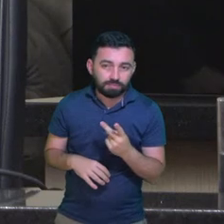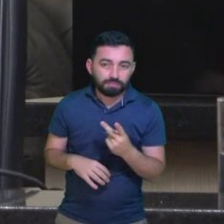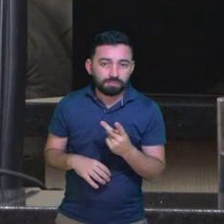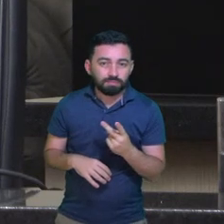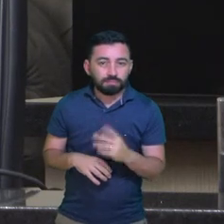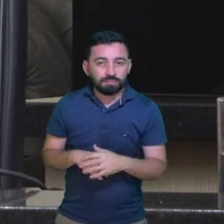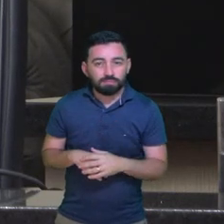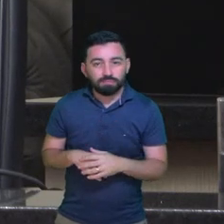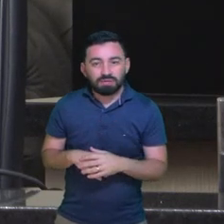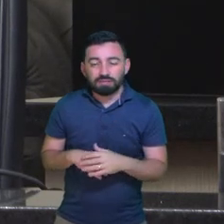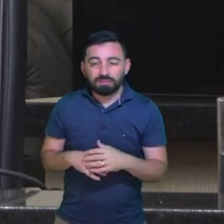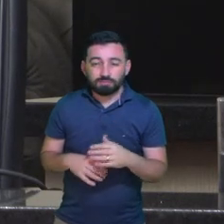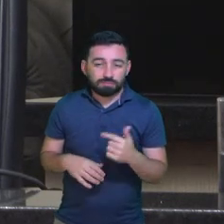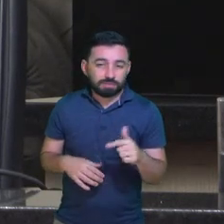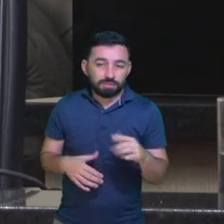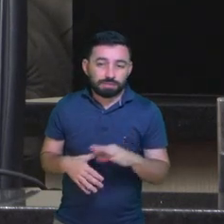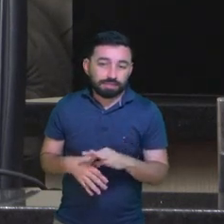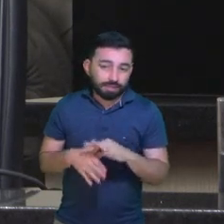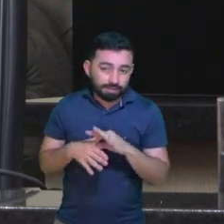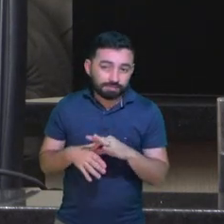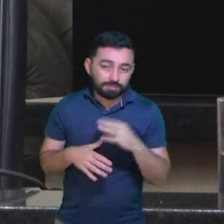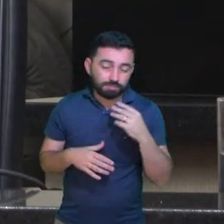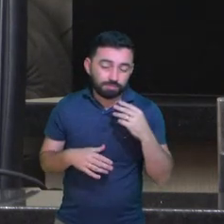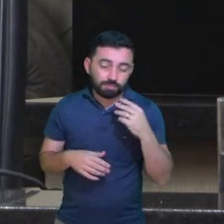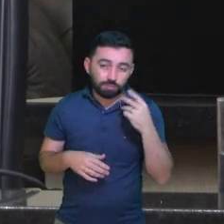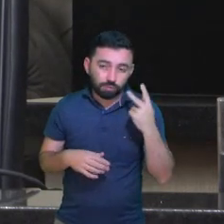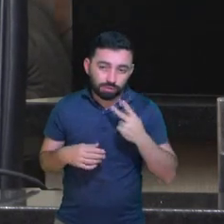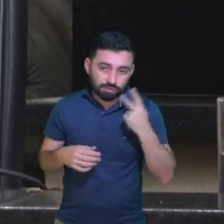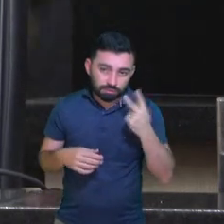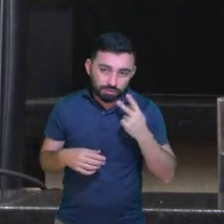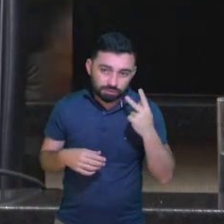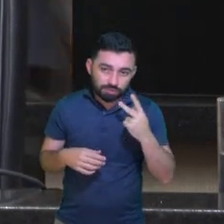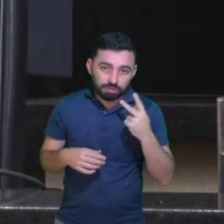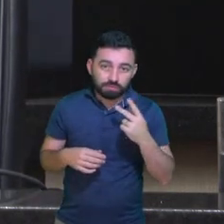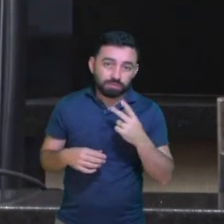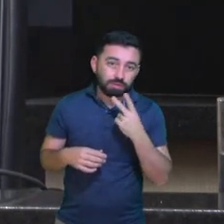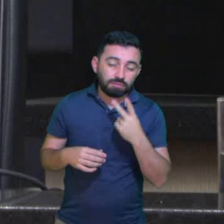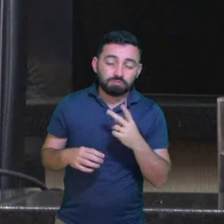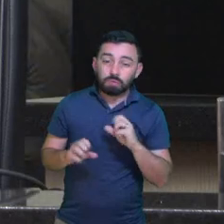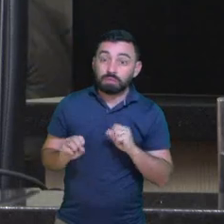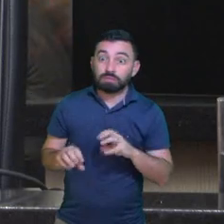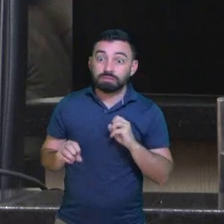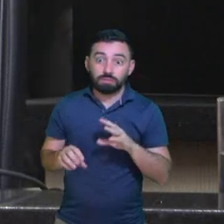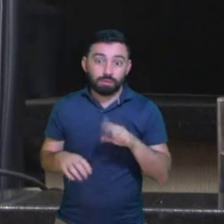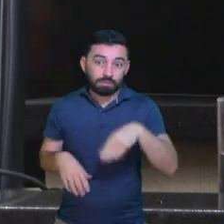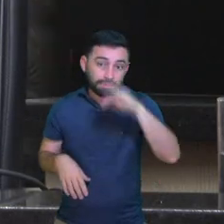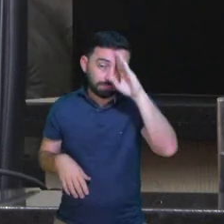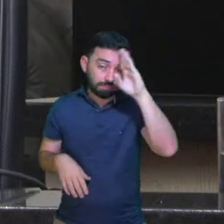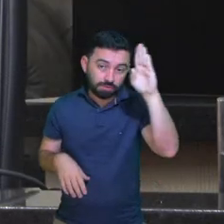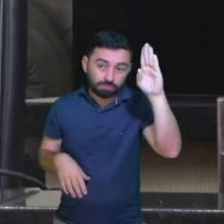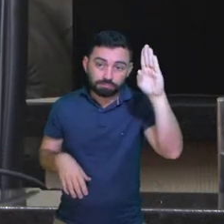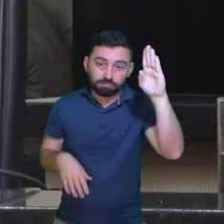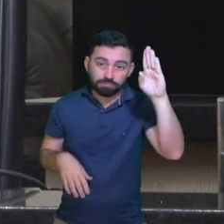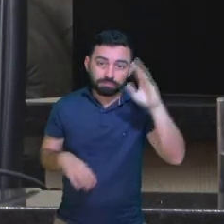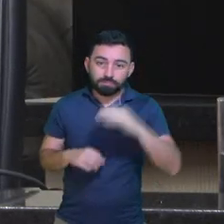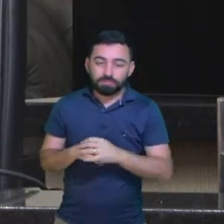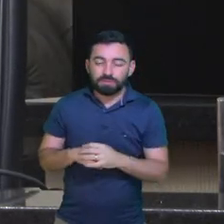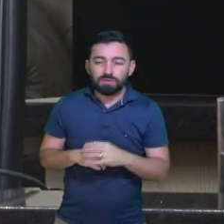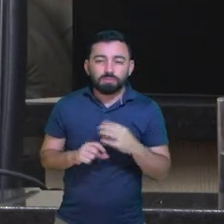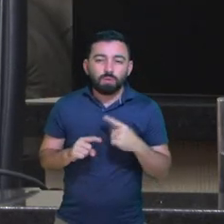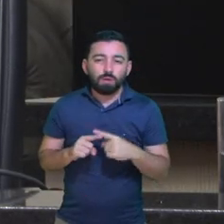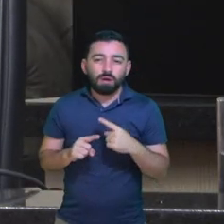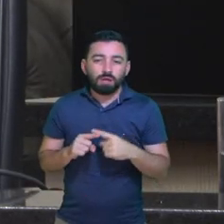nenhuma liderança política né não dizendo que educação é prioridade né E por que que normalmente